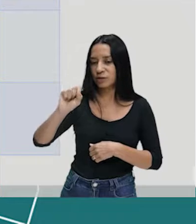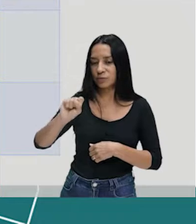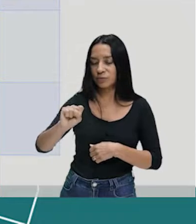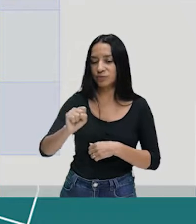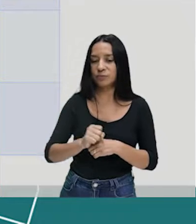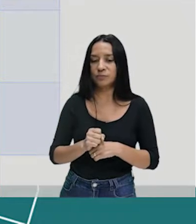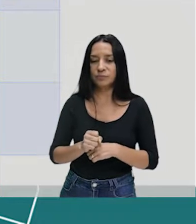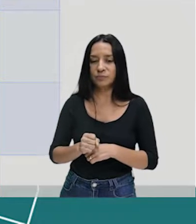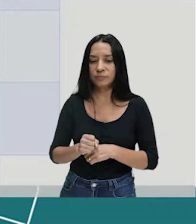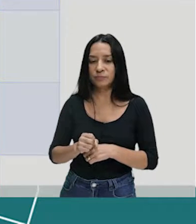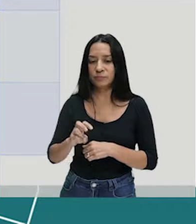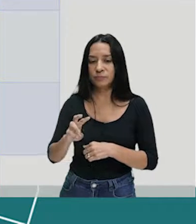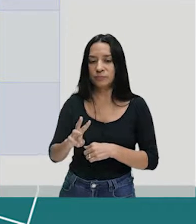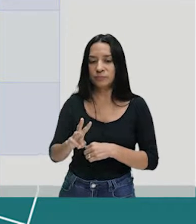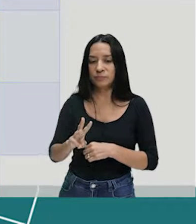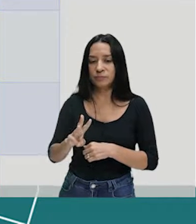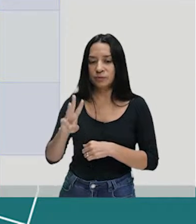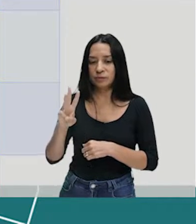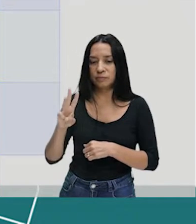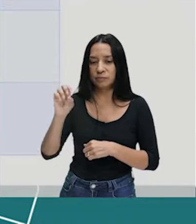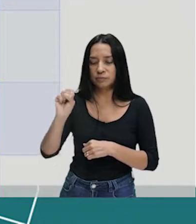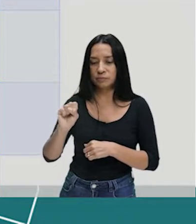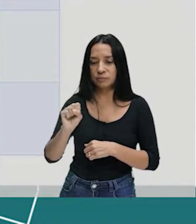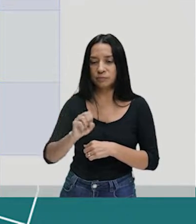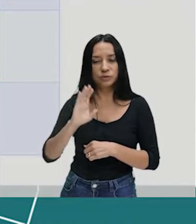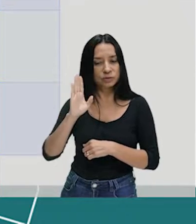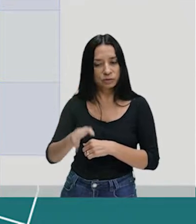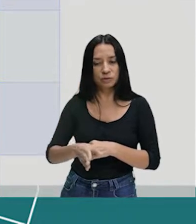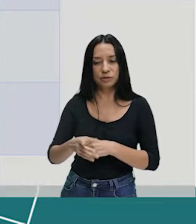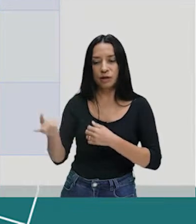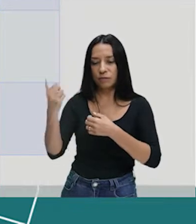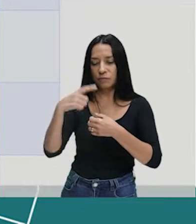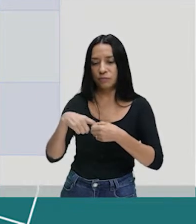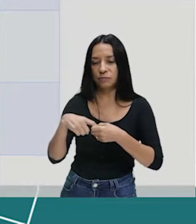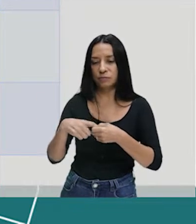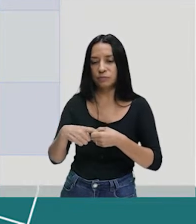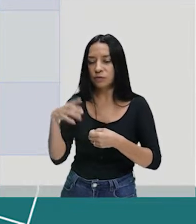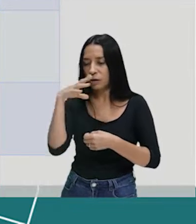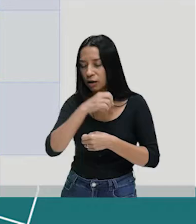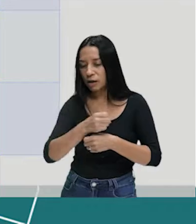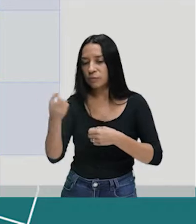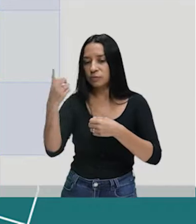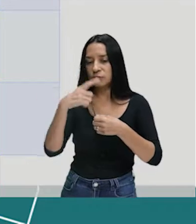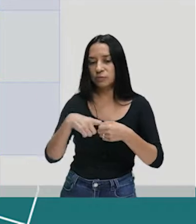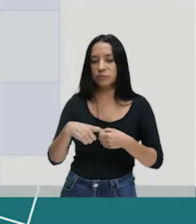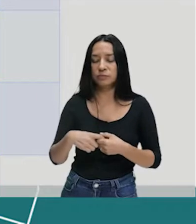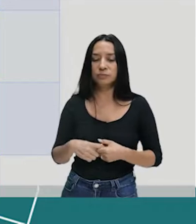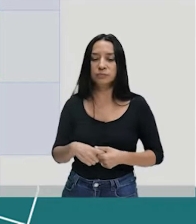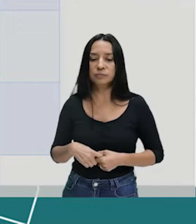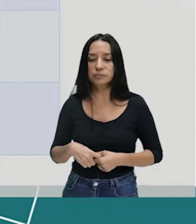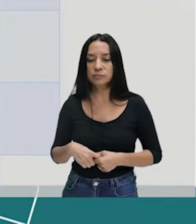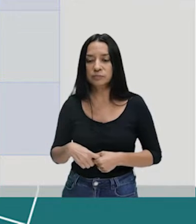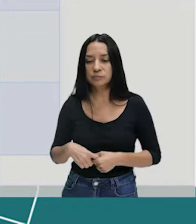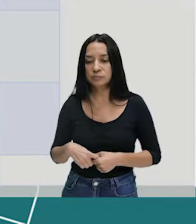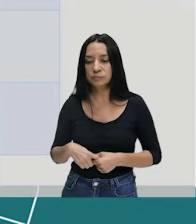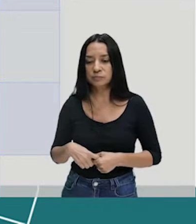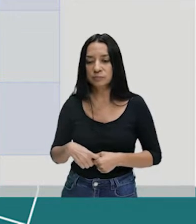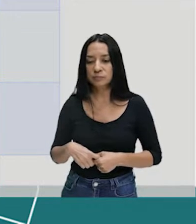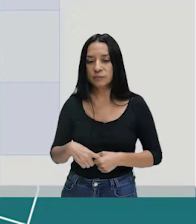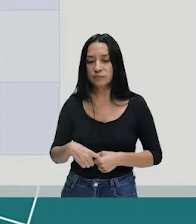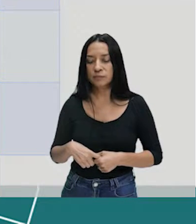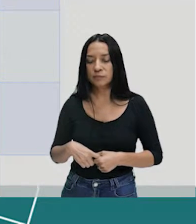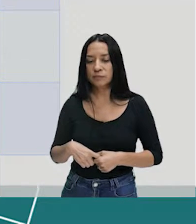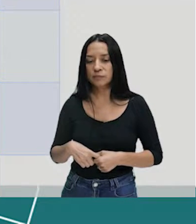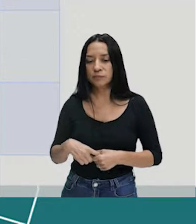be be right back já já eu volto logo eu estou de volta hein é fiquei essa aqui é interessante